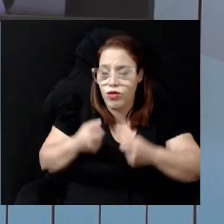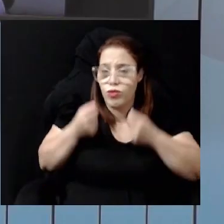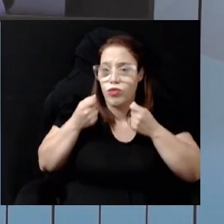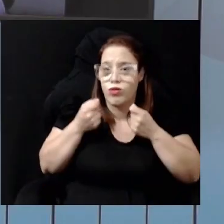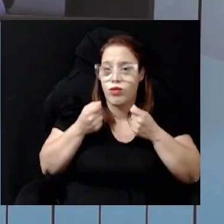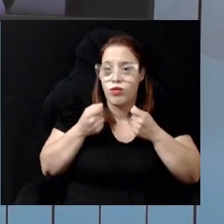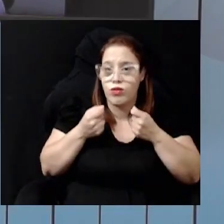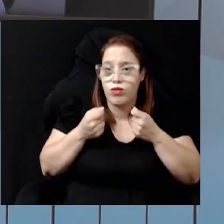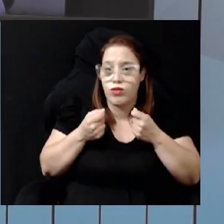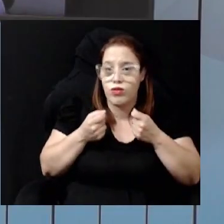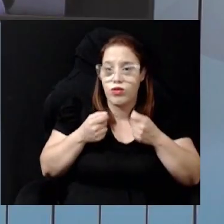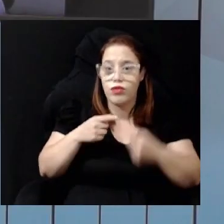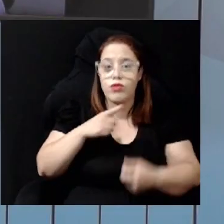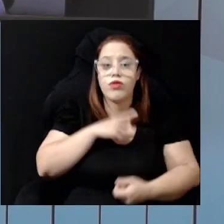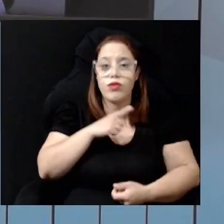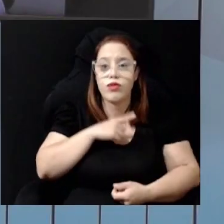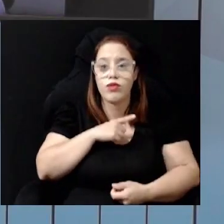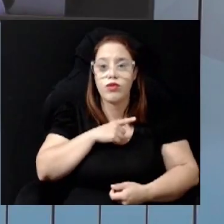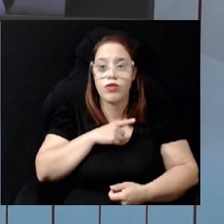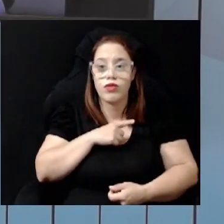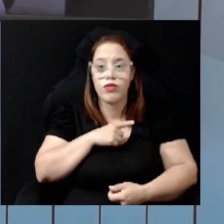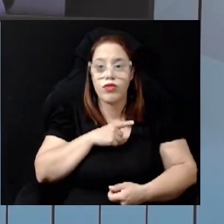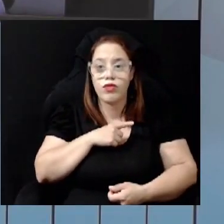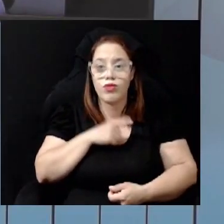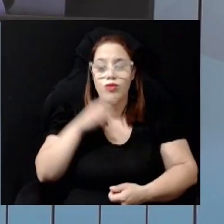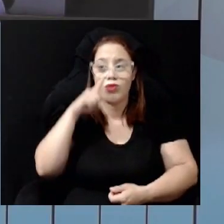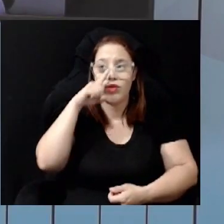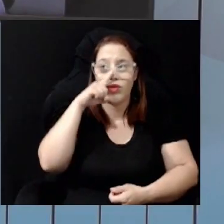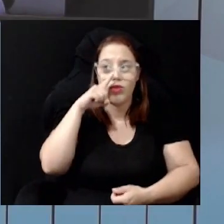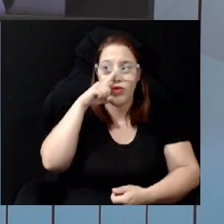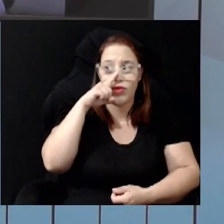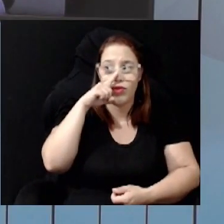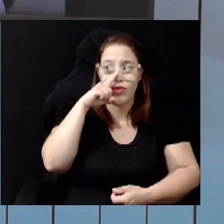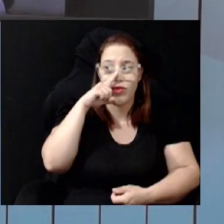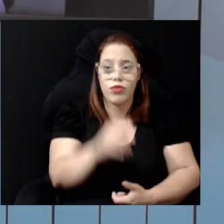ósseo e se existem fatores de risco.